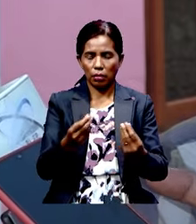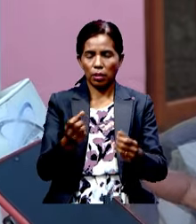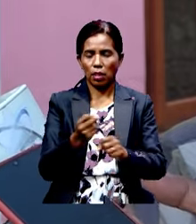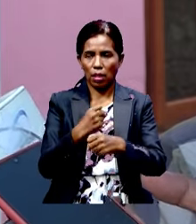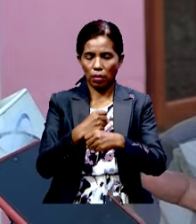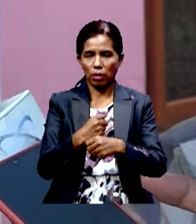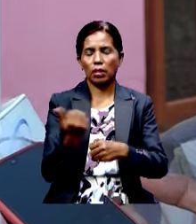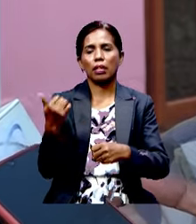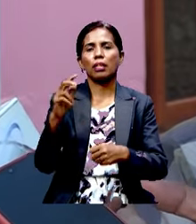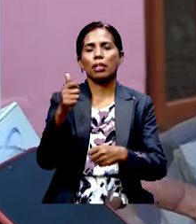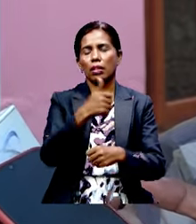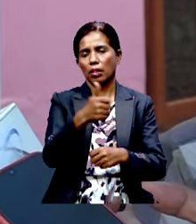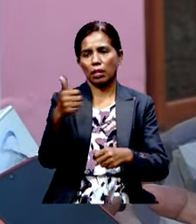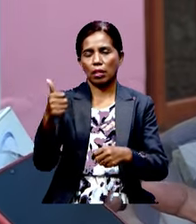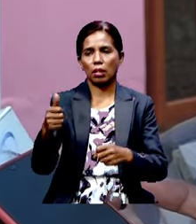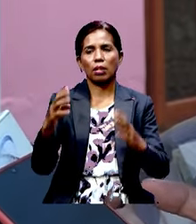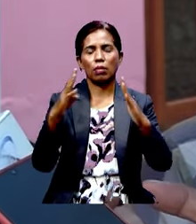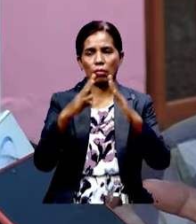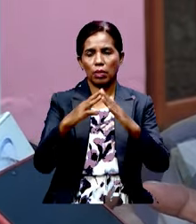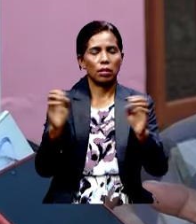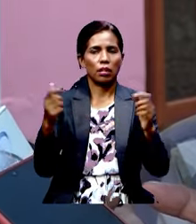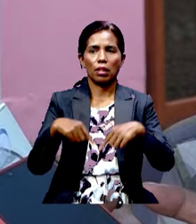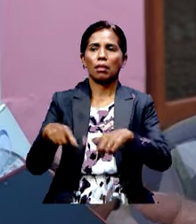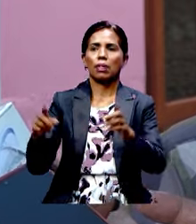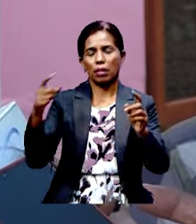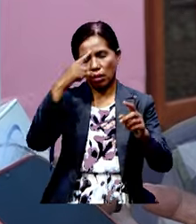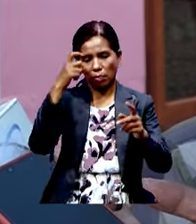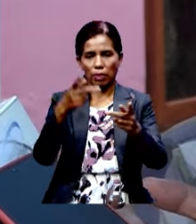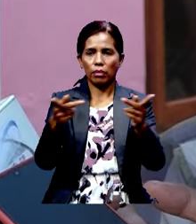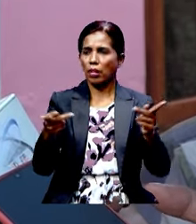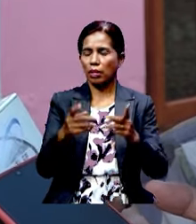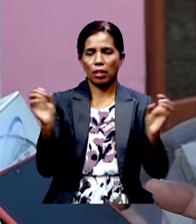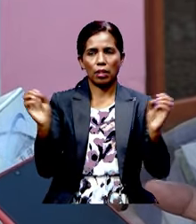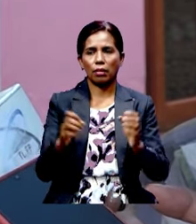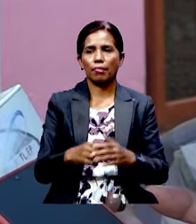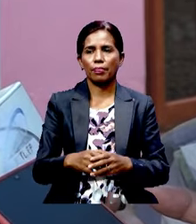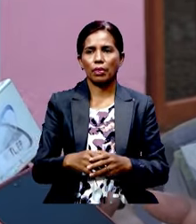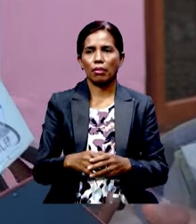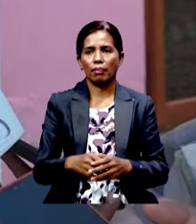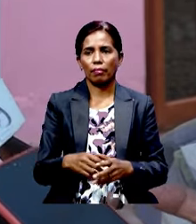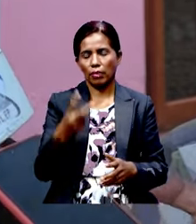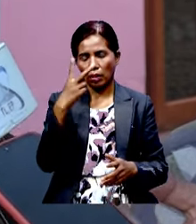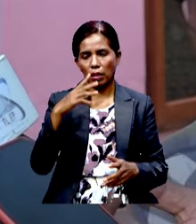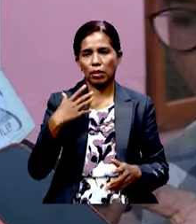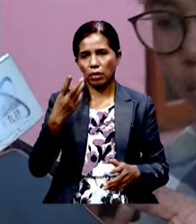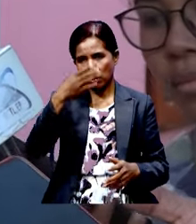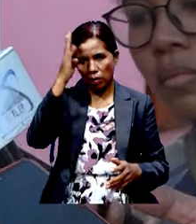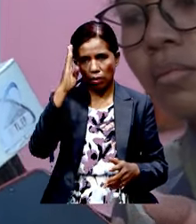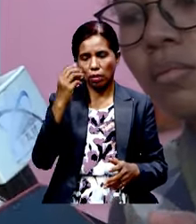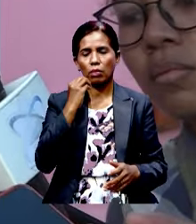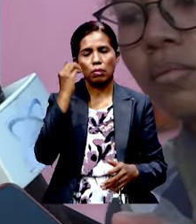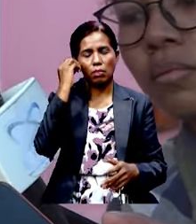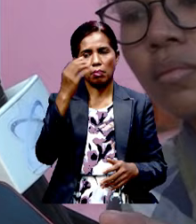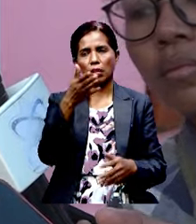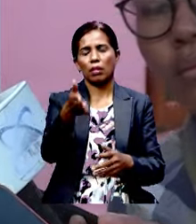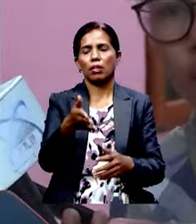fácil e para lá bat anda rai rai ha o senhor nem uma cara que vai ter nem uma cara que vai nekan